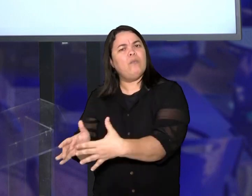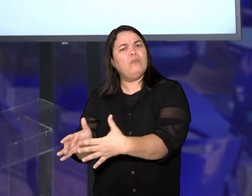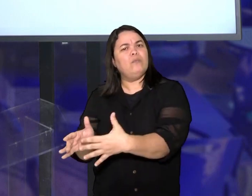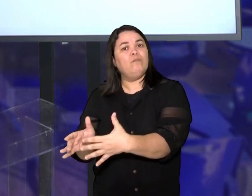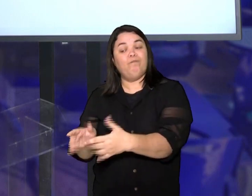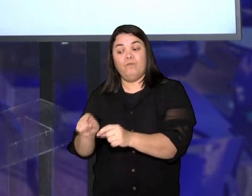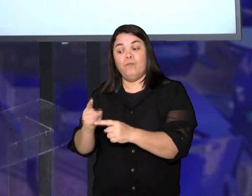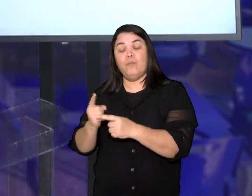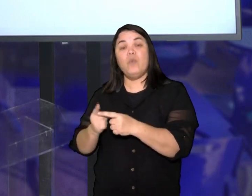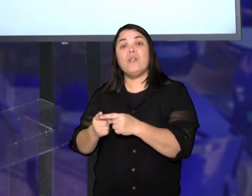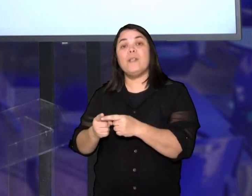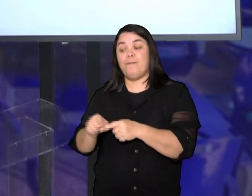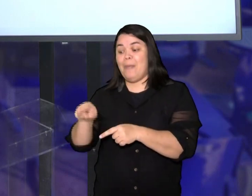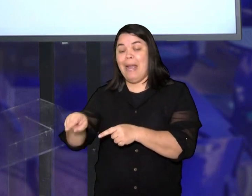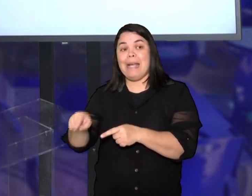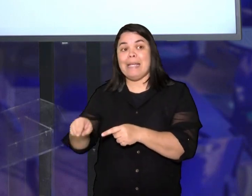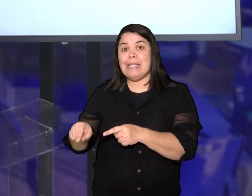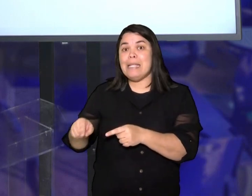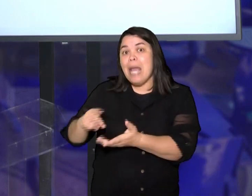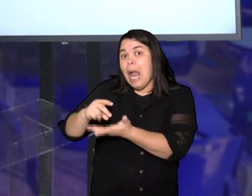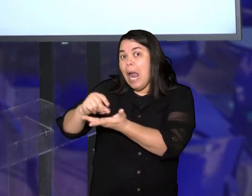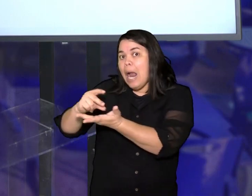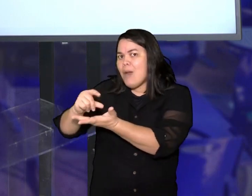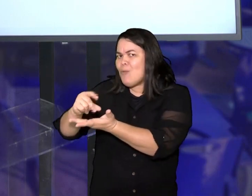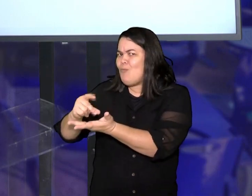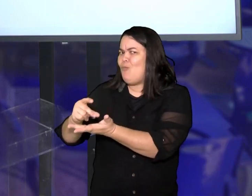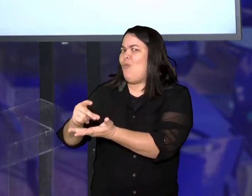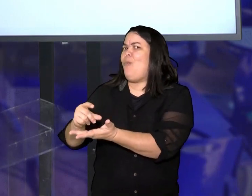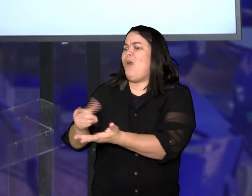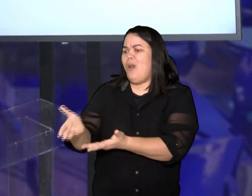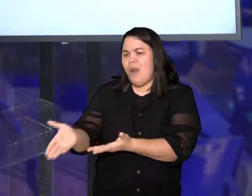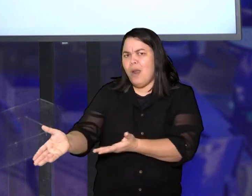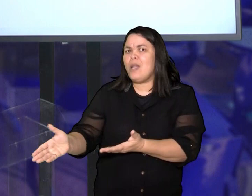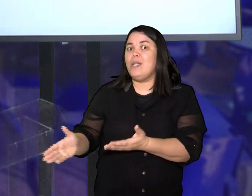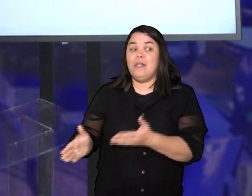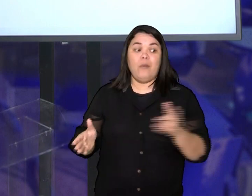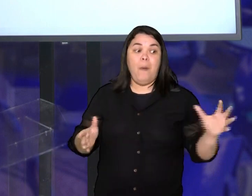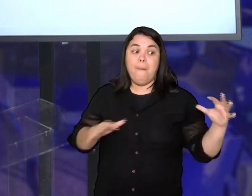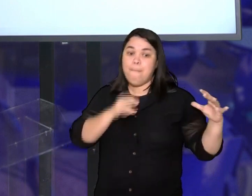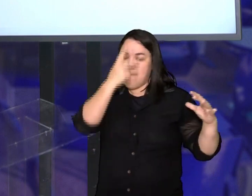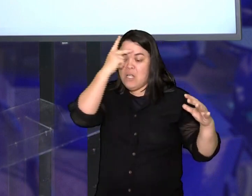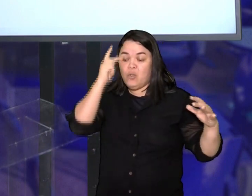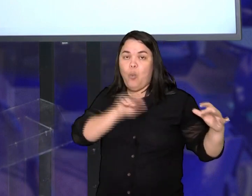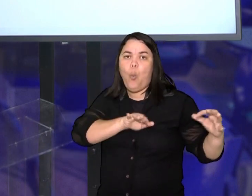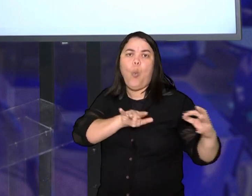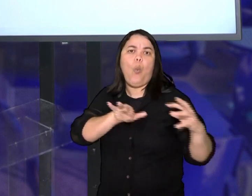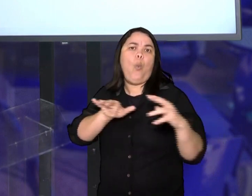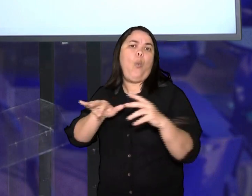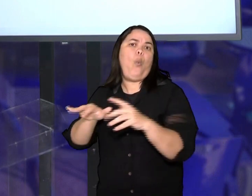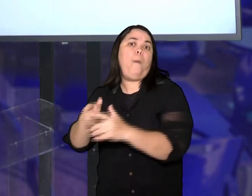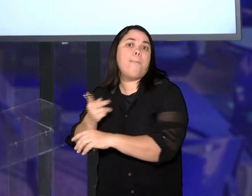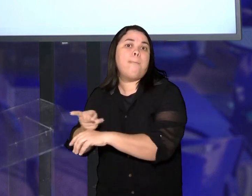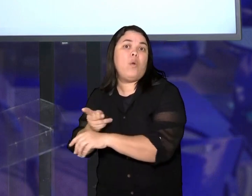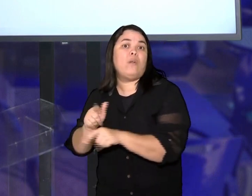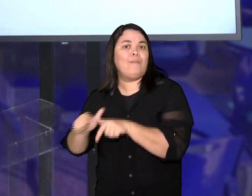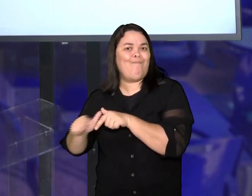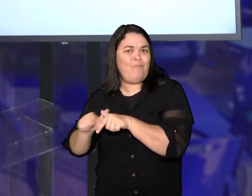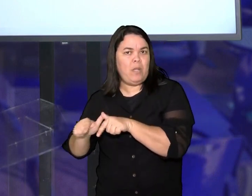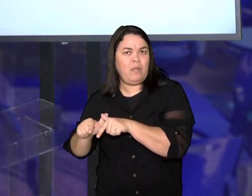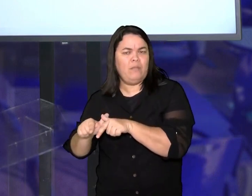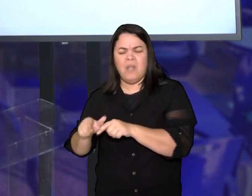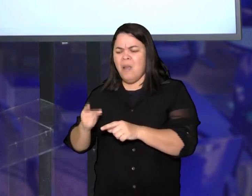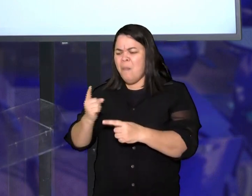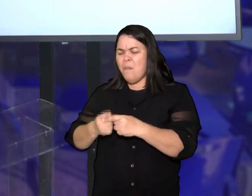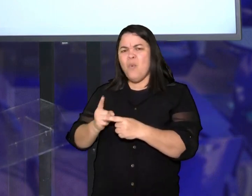que a economia pujante acaba atraindo boa parte dessas pessoas, né? Mas por que a Europa